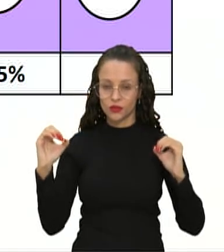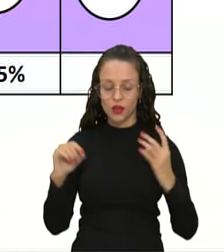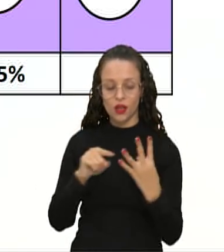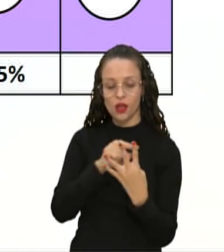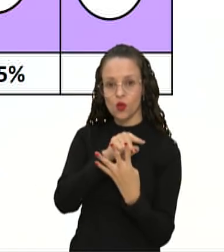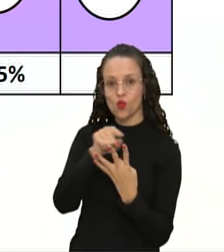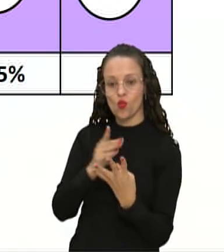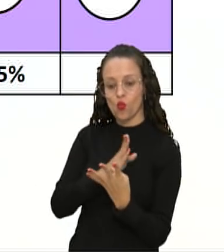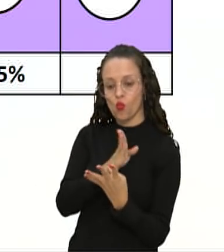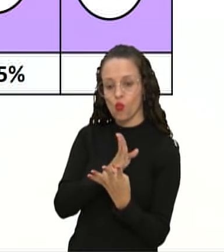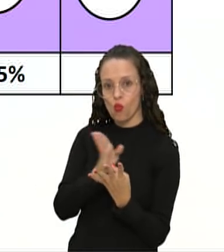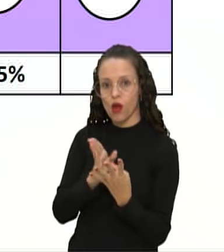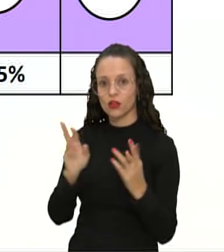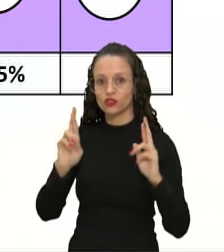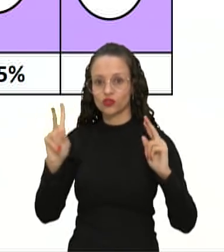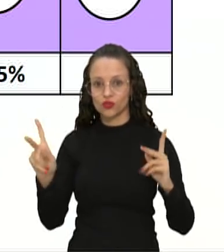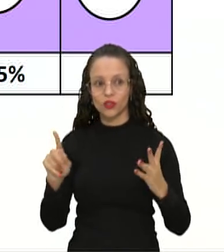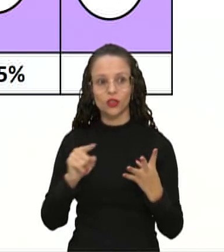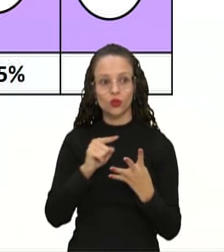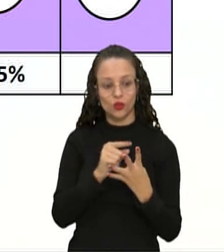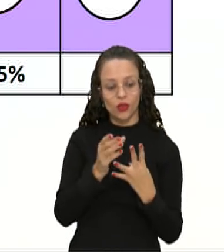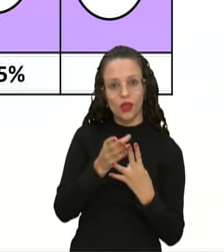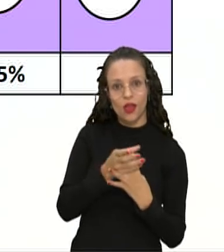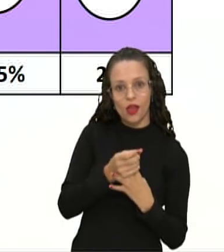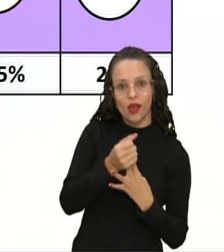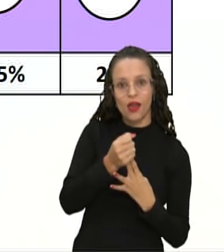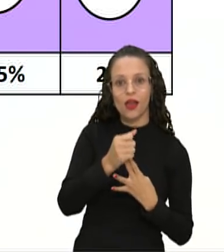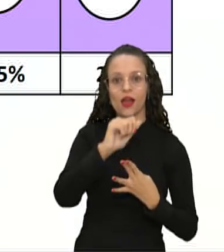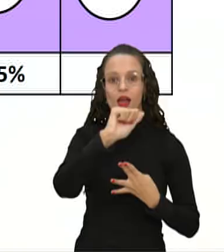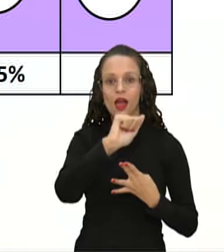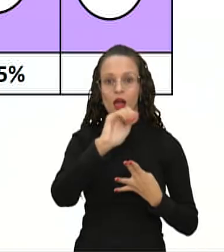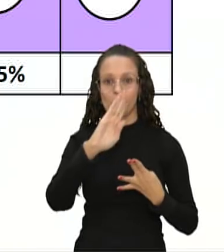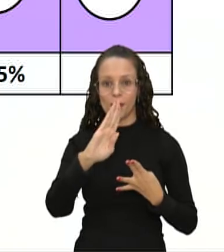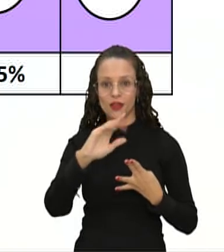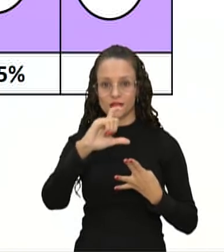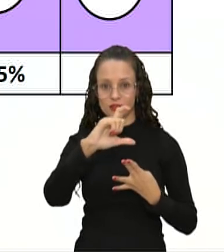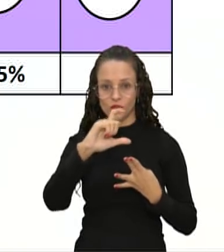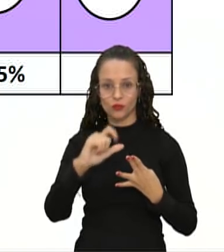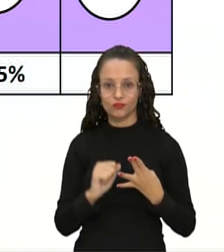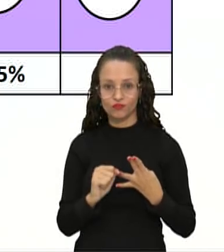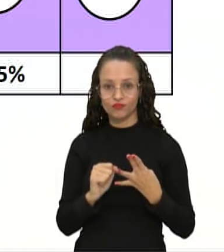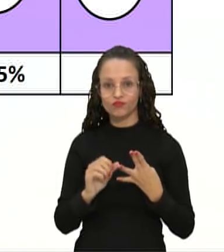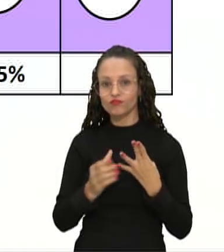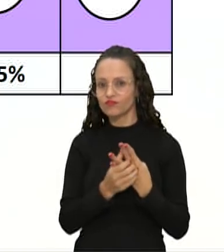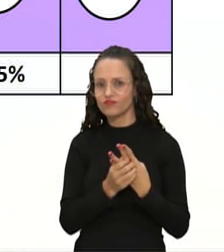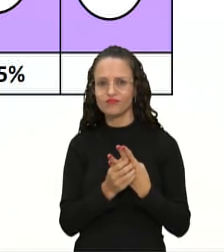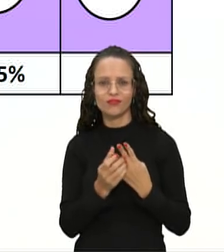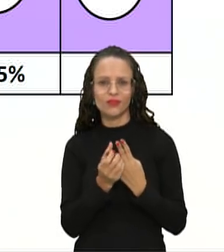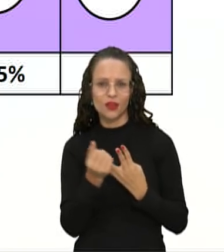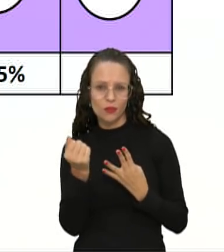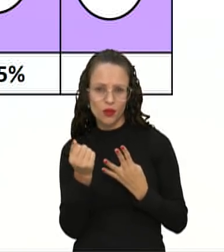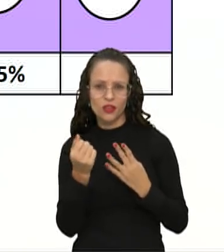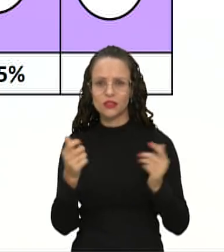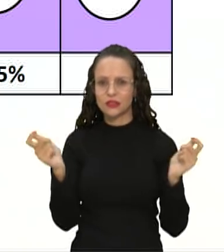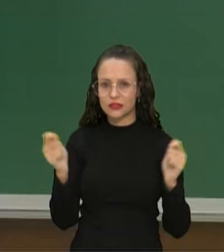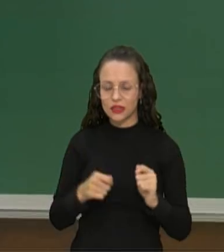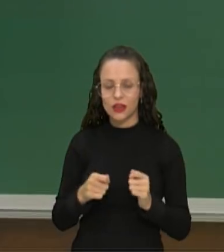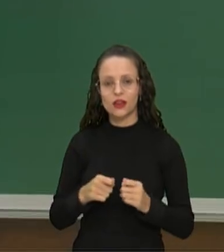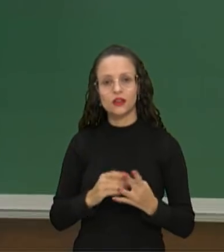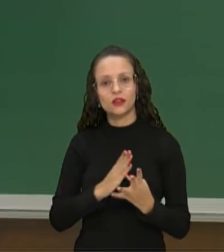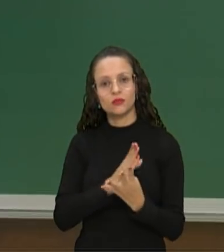possibilidades diferentes. Eu podia juntar o azão com o bezão, eu podia juntar o azão com o bezinho e assim por diante, igual está aqui, ó. Então,